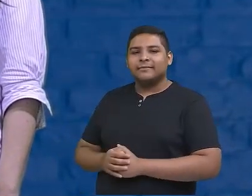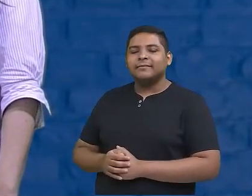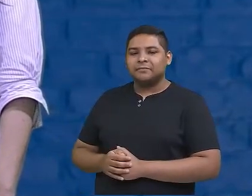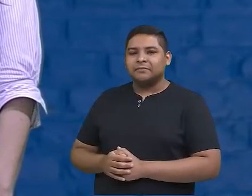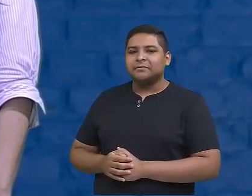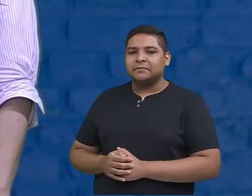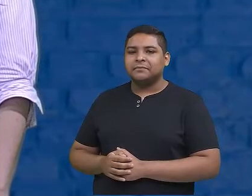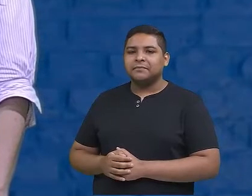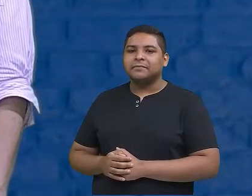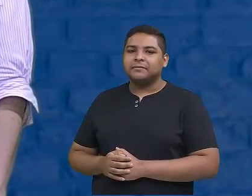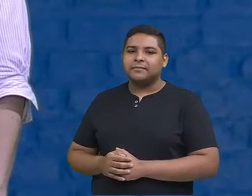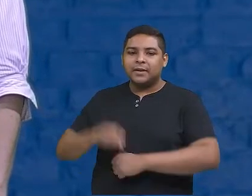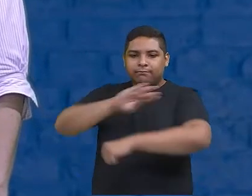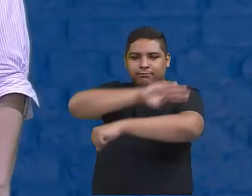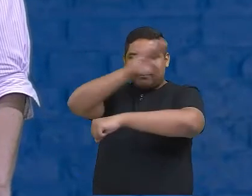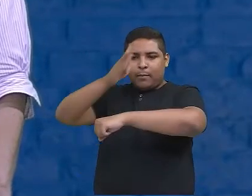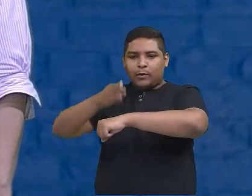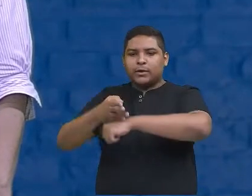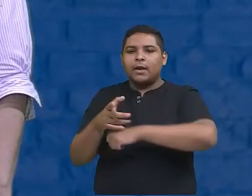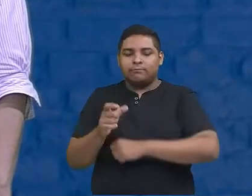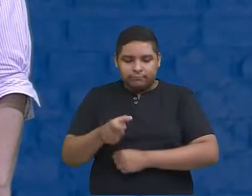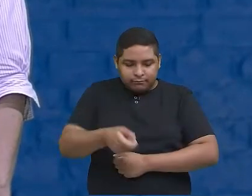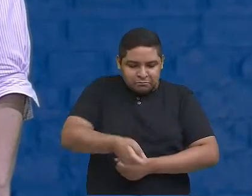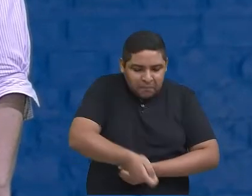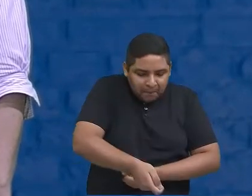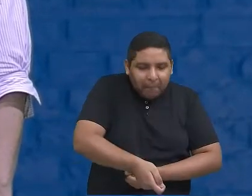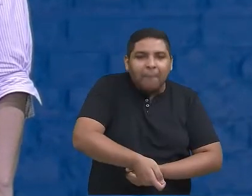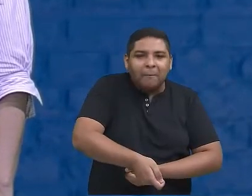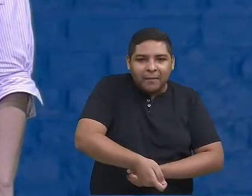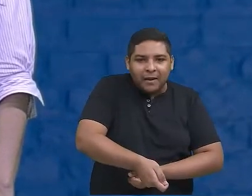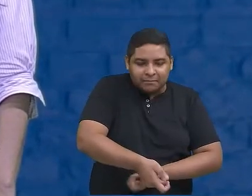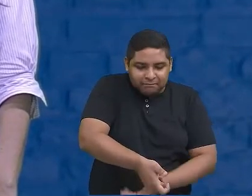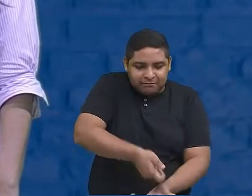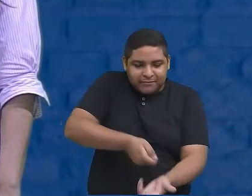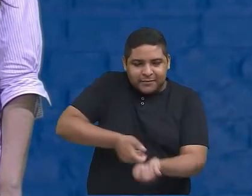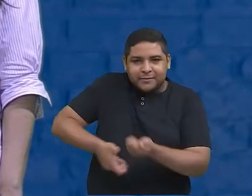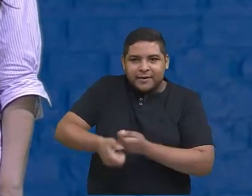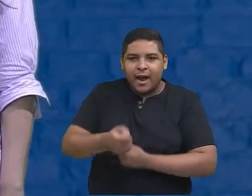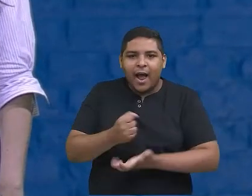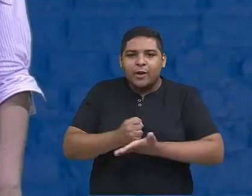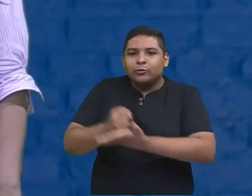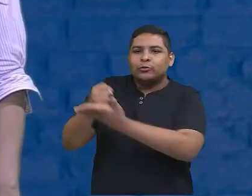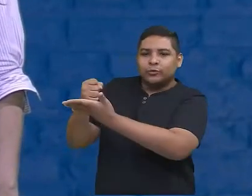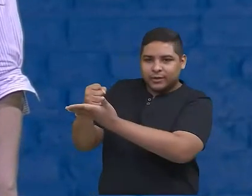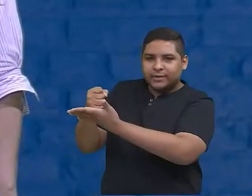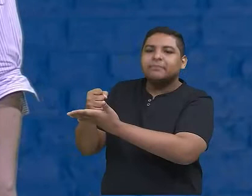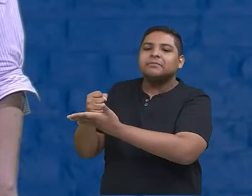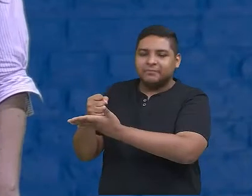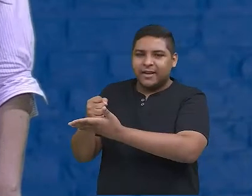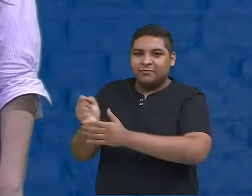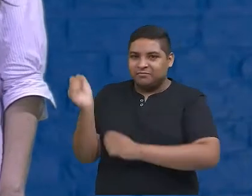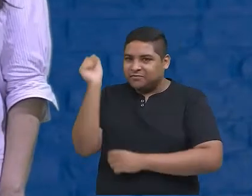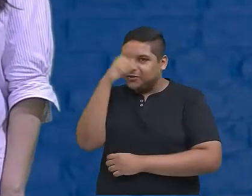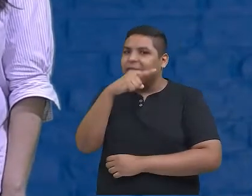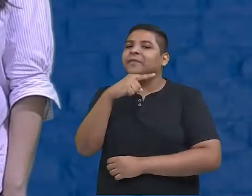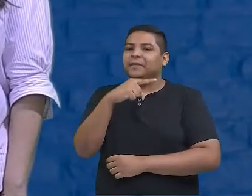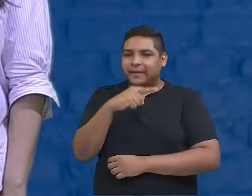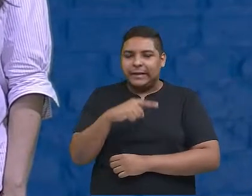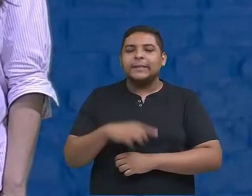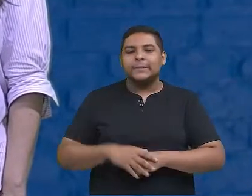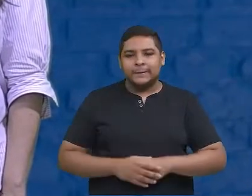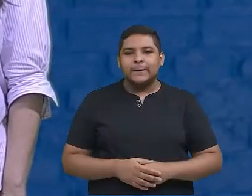você confia? Rapaz, tem que confiar muito, hein? E aí, nessa situação em que você